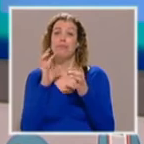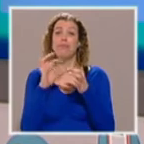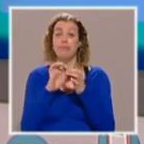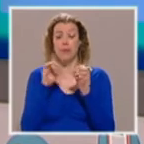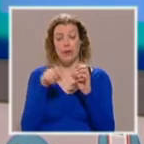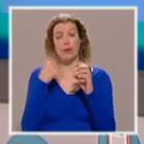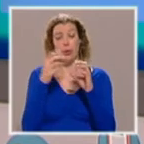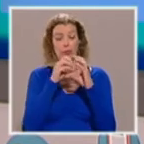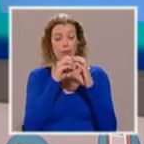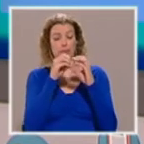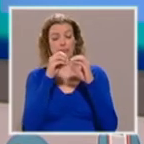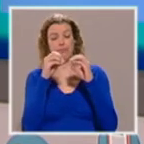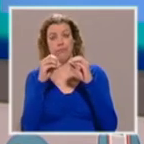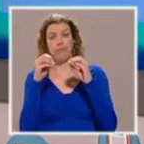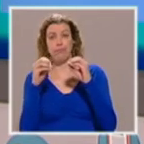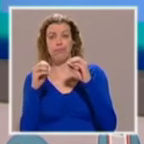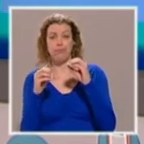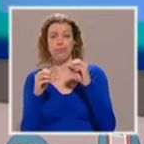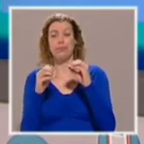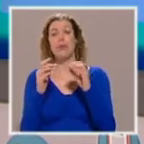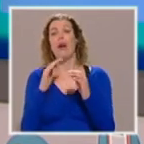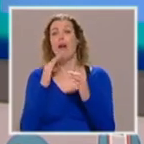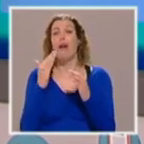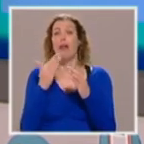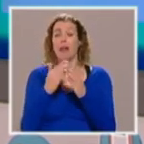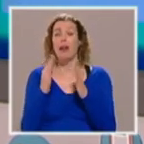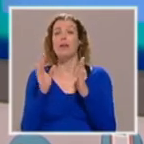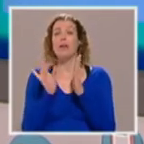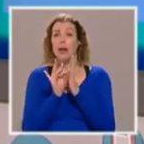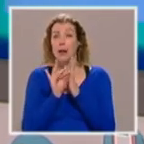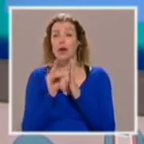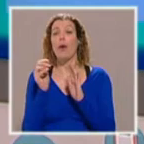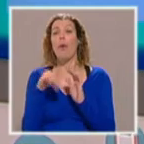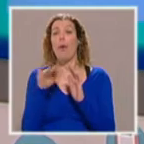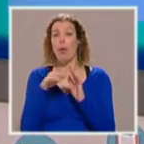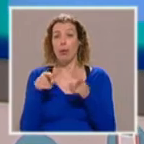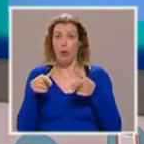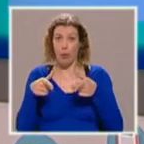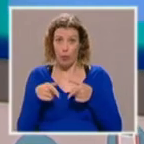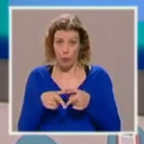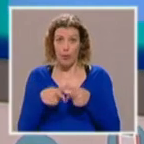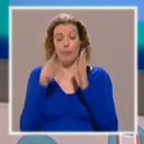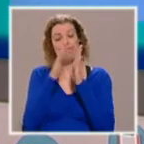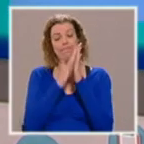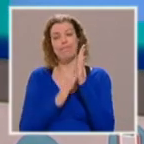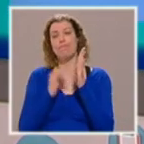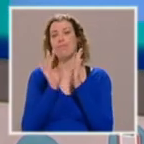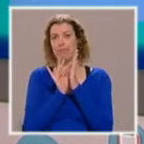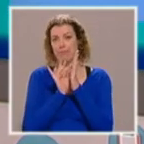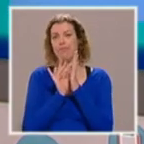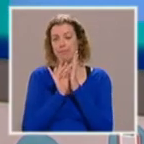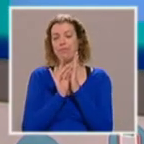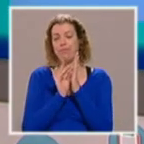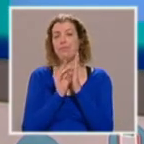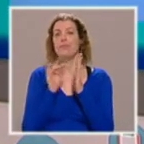vai descendo ao longo da trompa de falópio até se alojar na parede do útero. O útero é